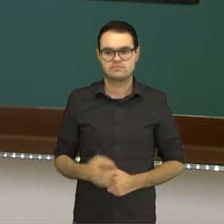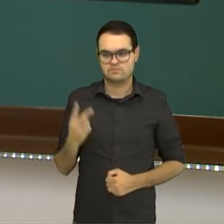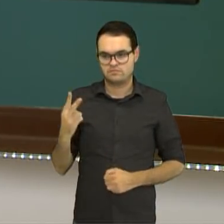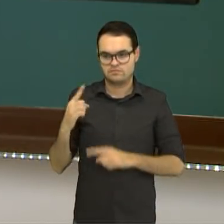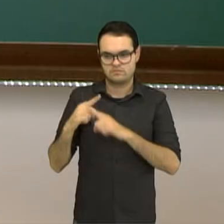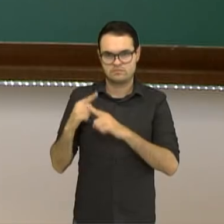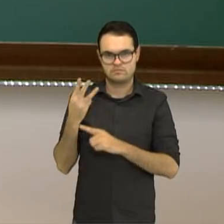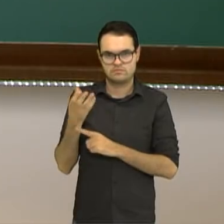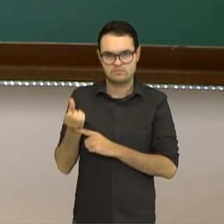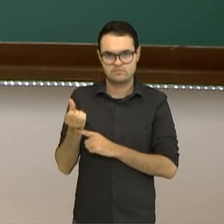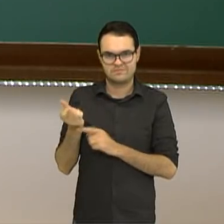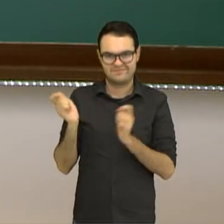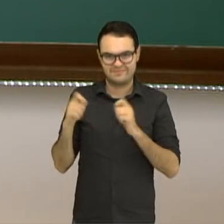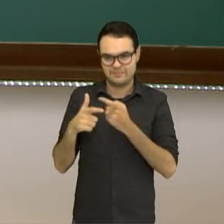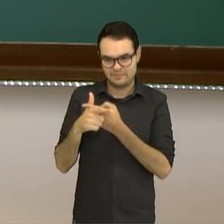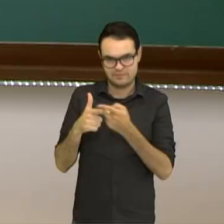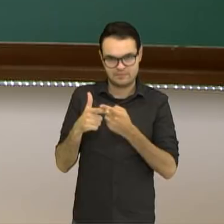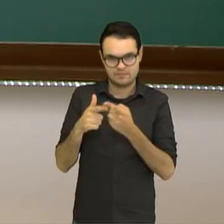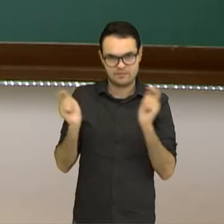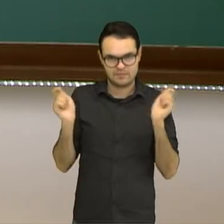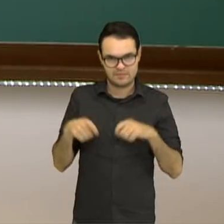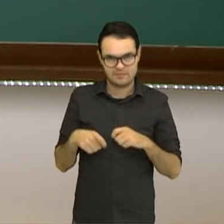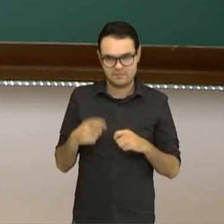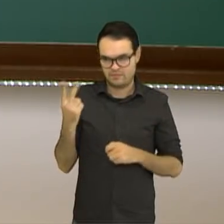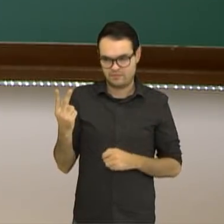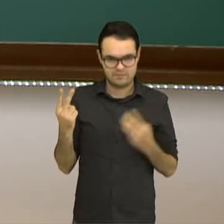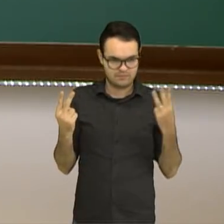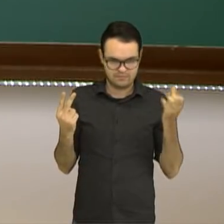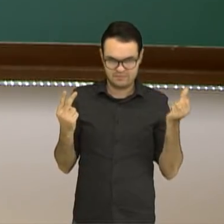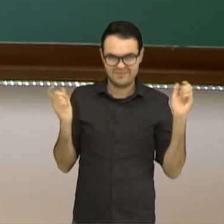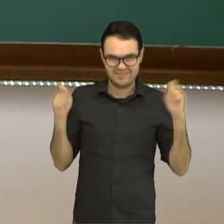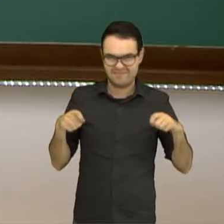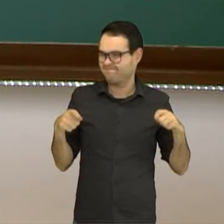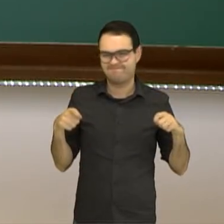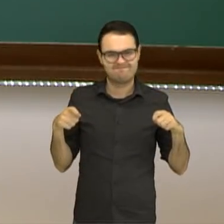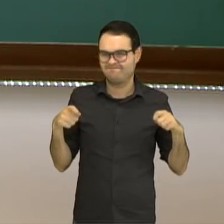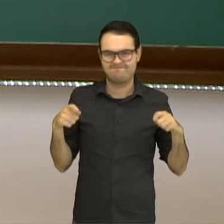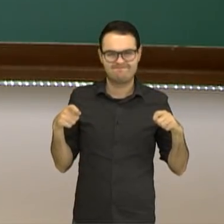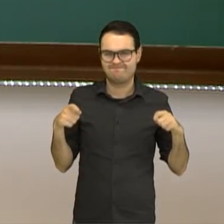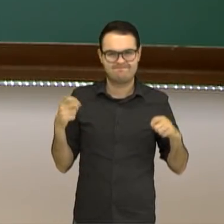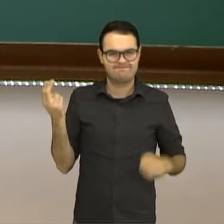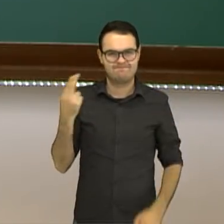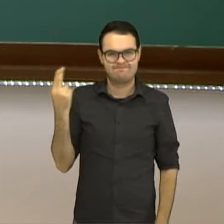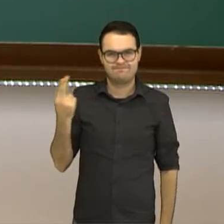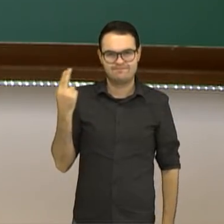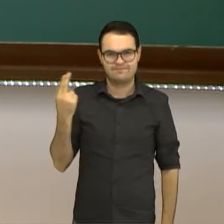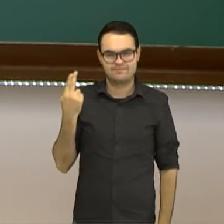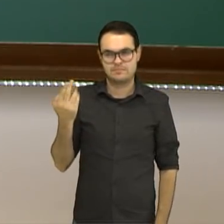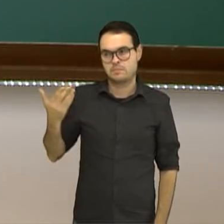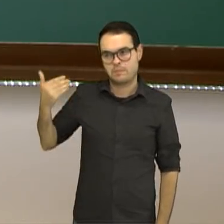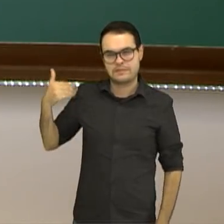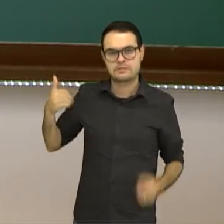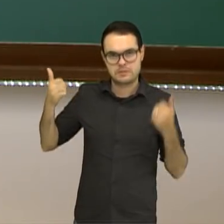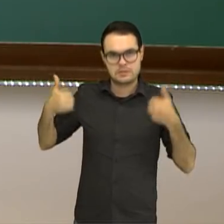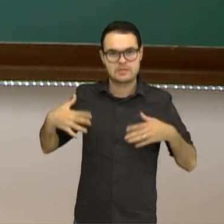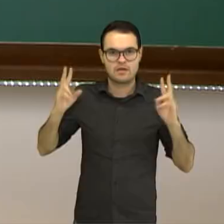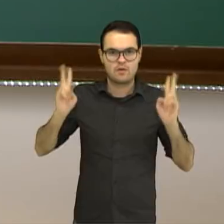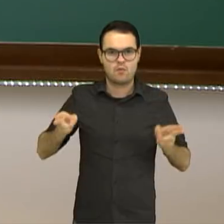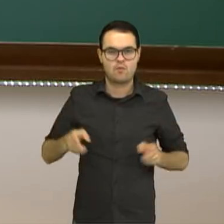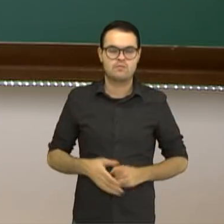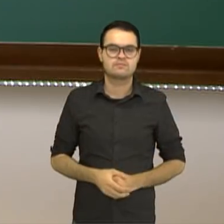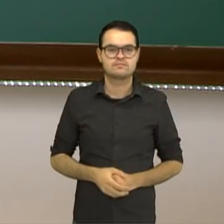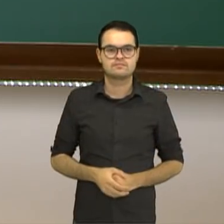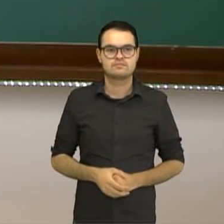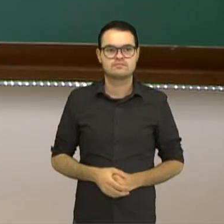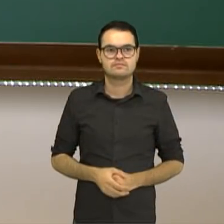fazer? Não. Dividido. 2 dividido por 36 dá? Não dá. É o mesmo caso daquele outro algoritmo que a professora passou. Então, vai